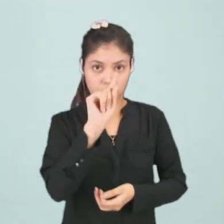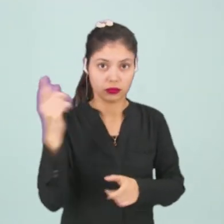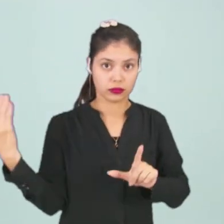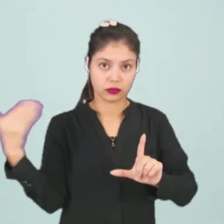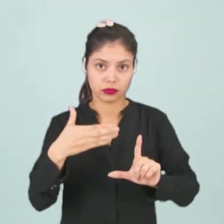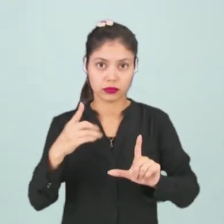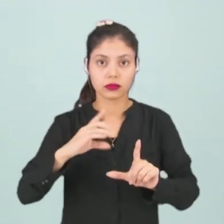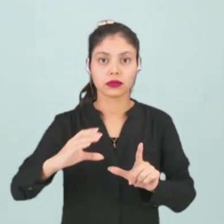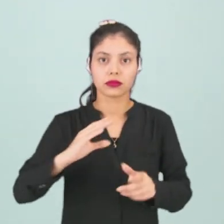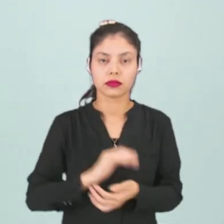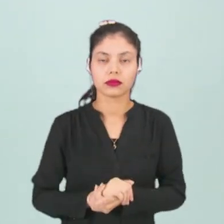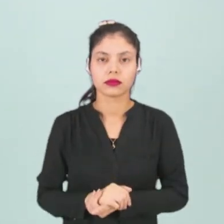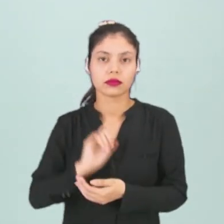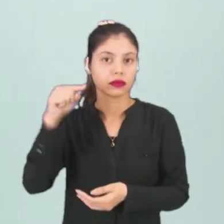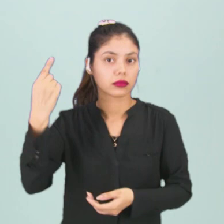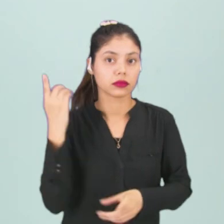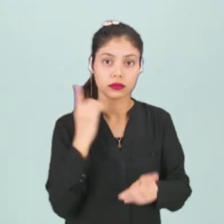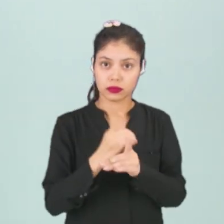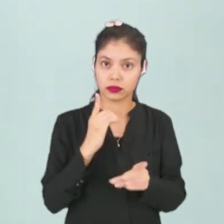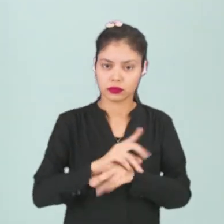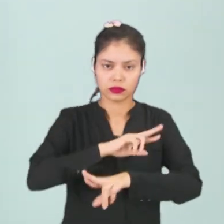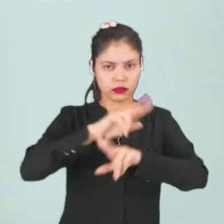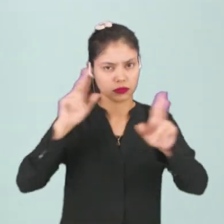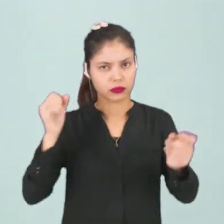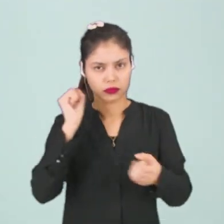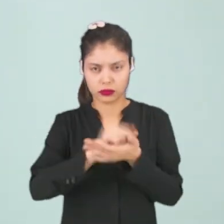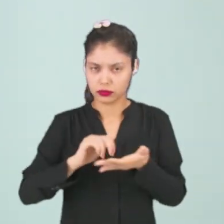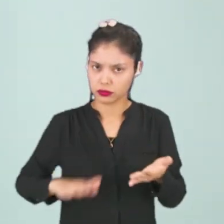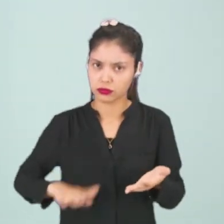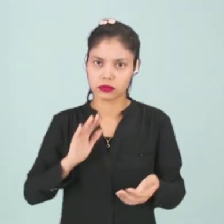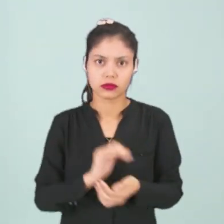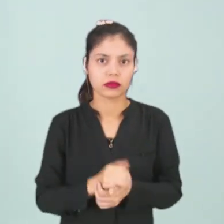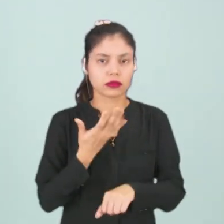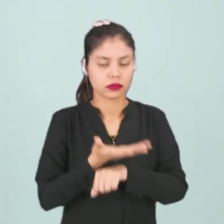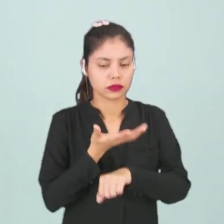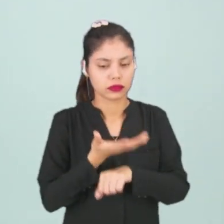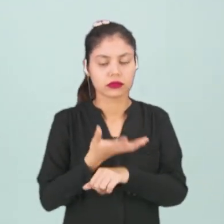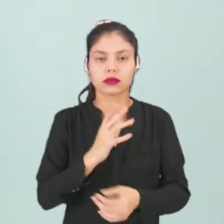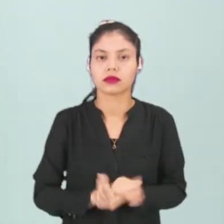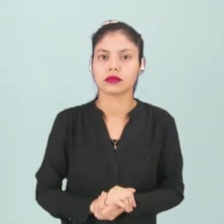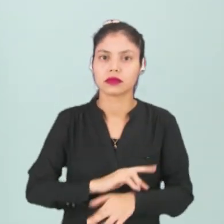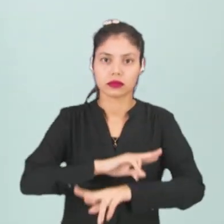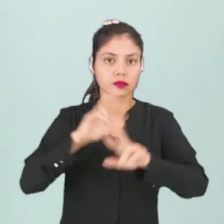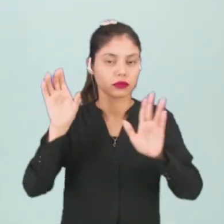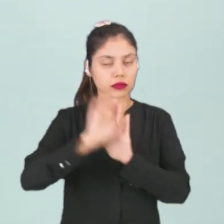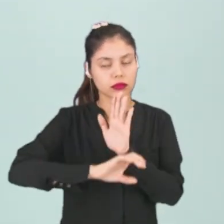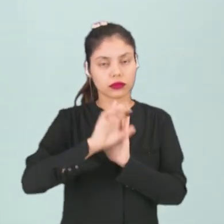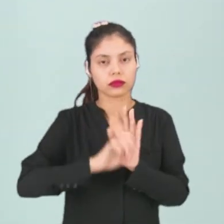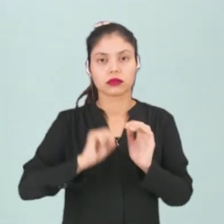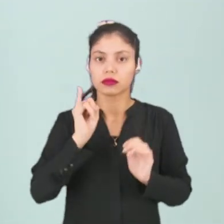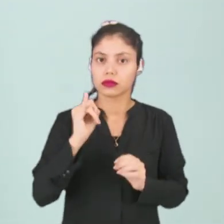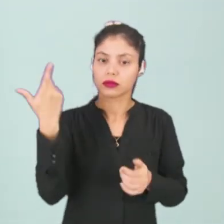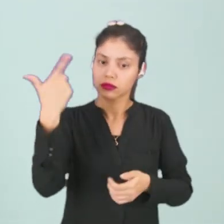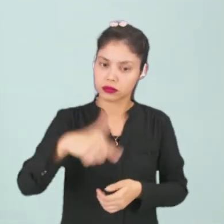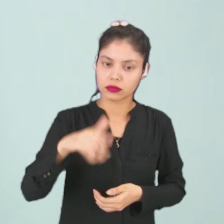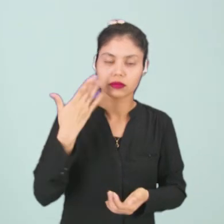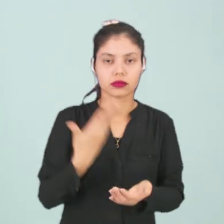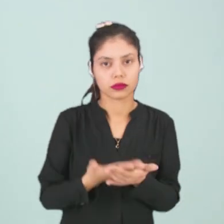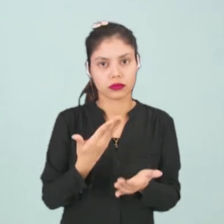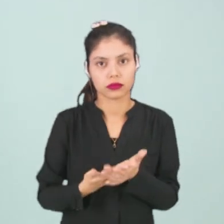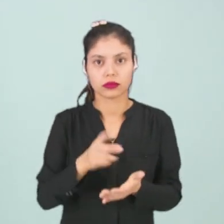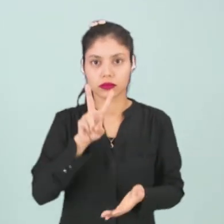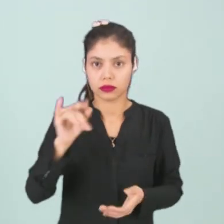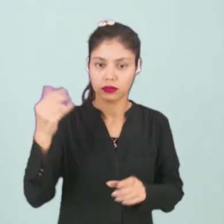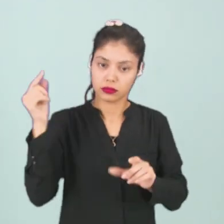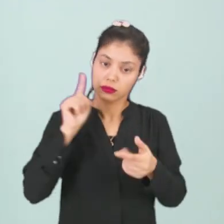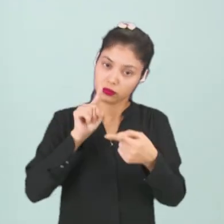acessar a plataforma Eduque. Lá você vai encontrar várias atividades, várias disciplinas, vários conteúdos. E se você quiser assistir de novo essa aula, é só